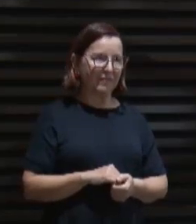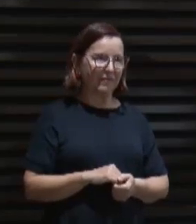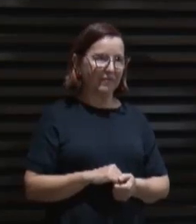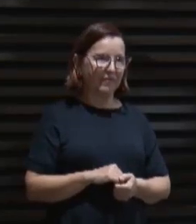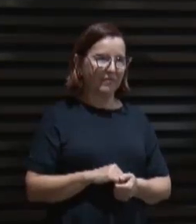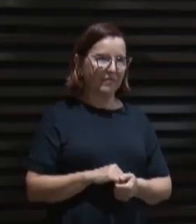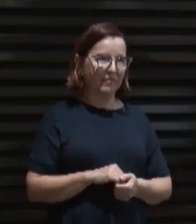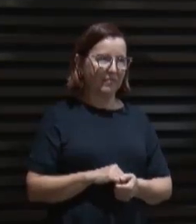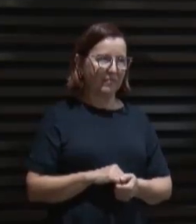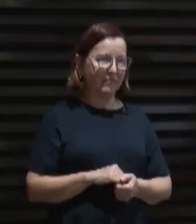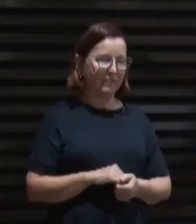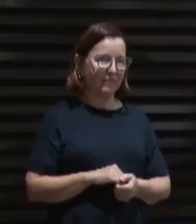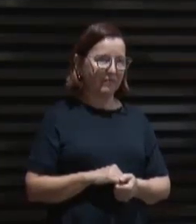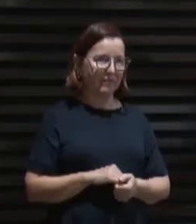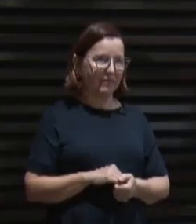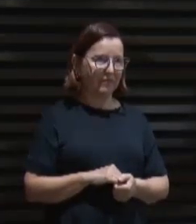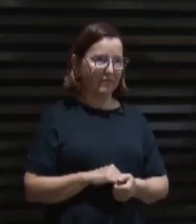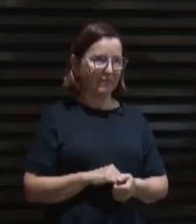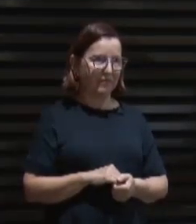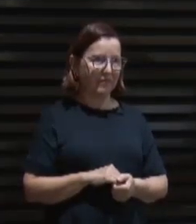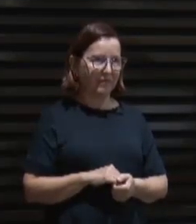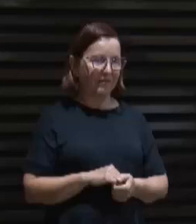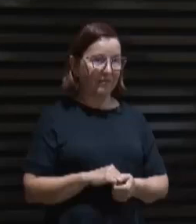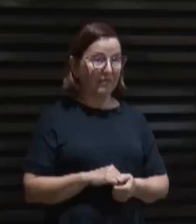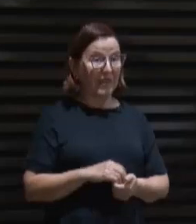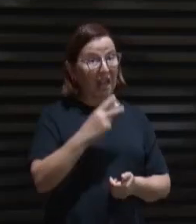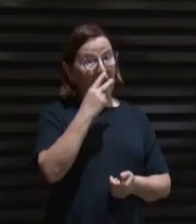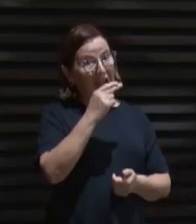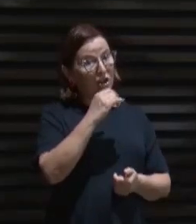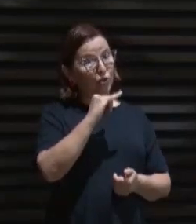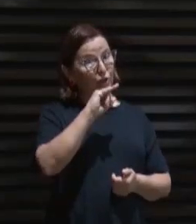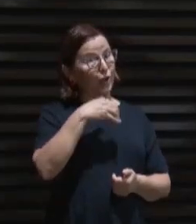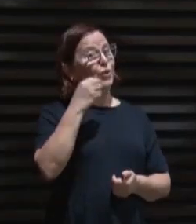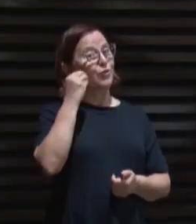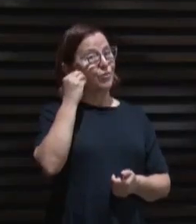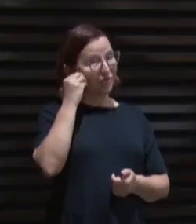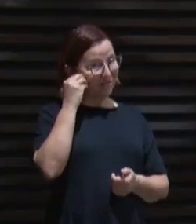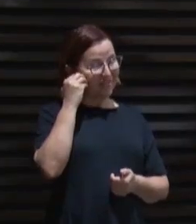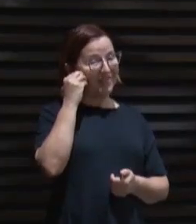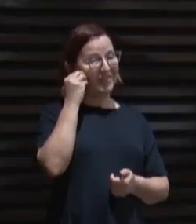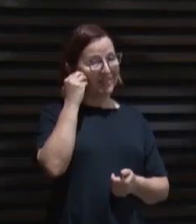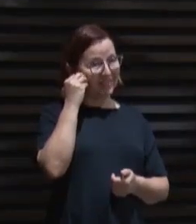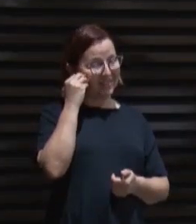me parece que Judas é a pessoa que mais